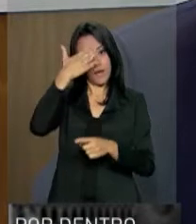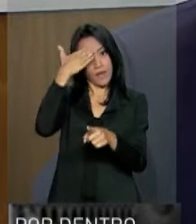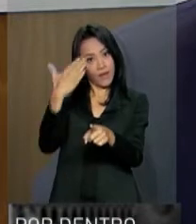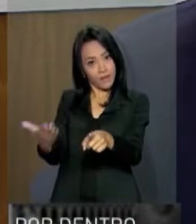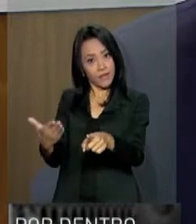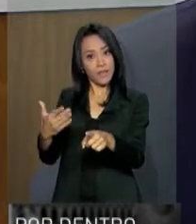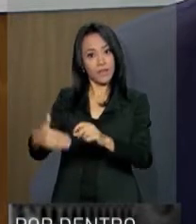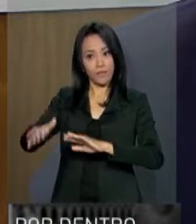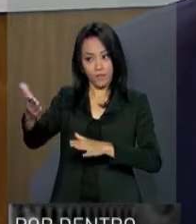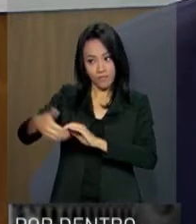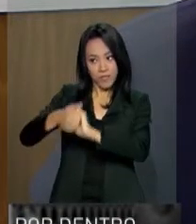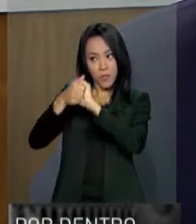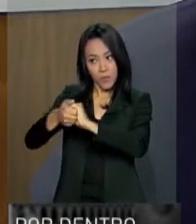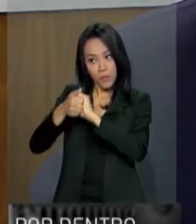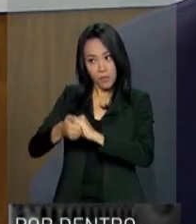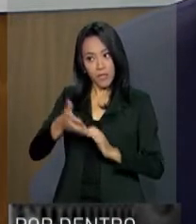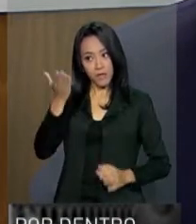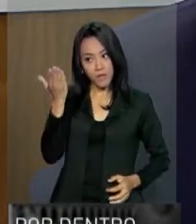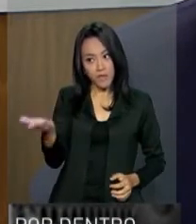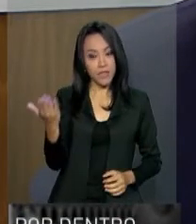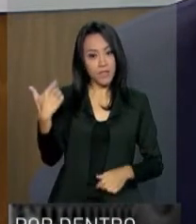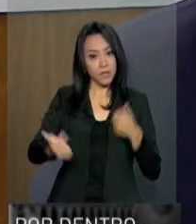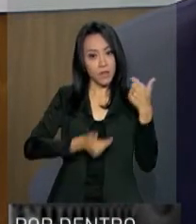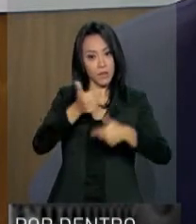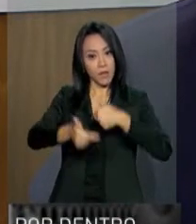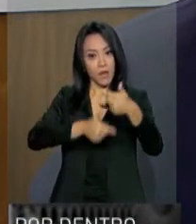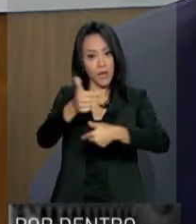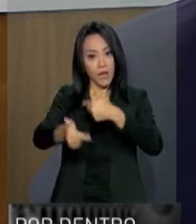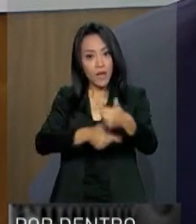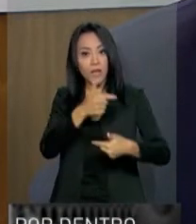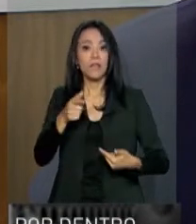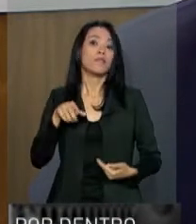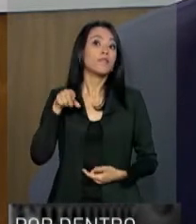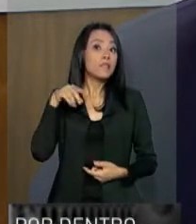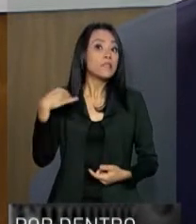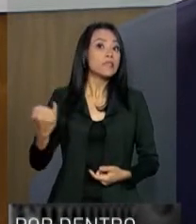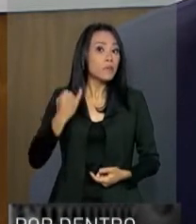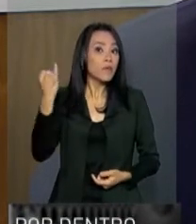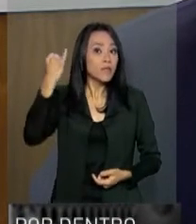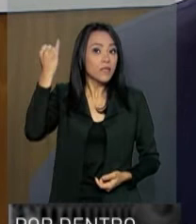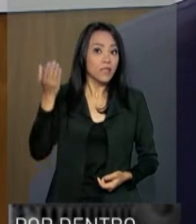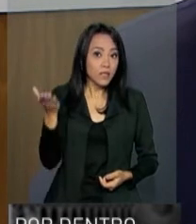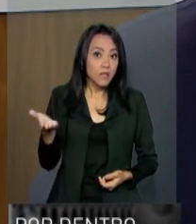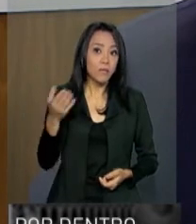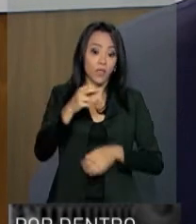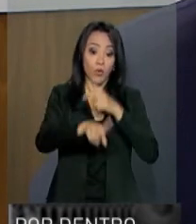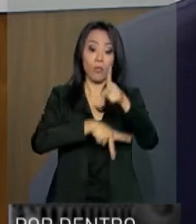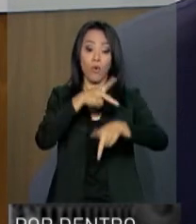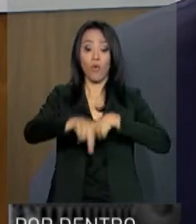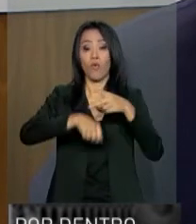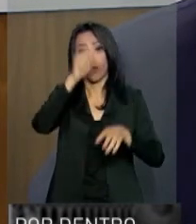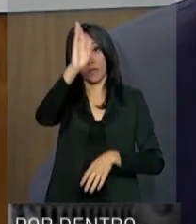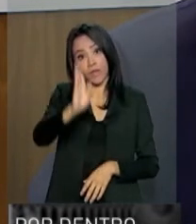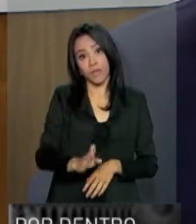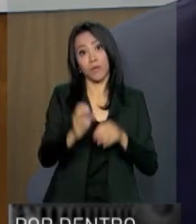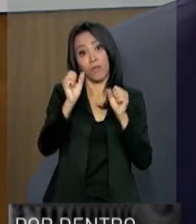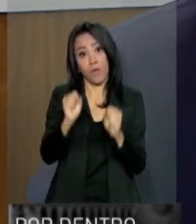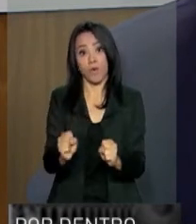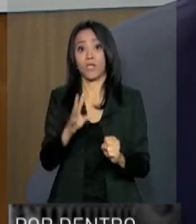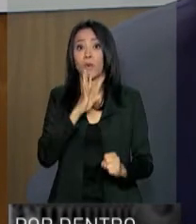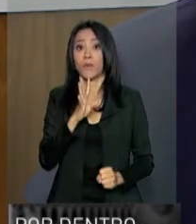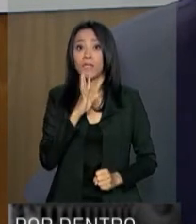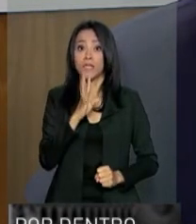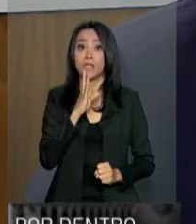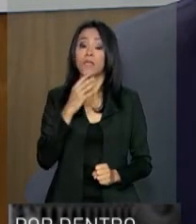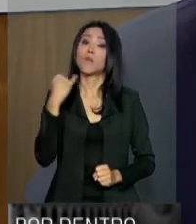cumprimentar vocês pelo trabalho realizado que tem sido muito importante para que o povo brasileiro possa conhecer os